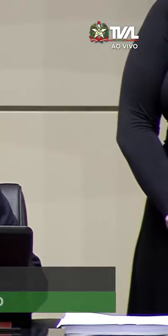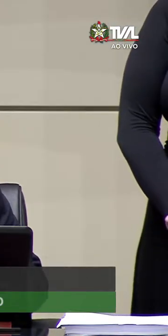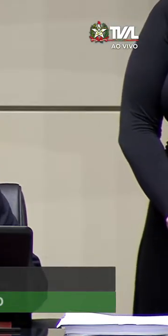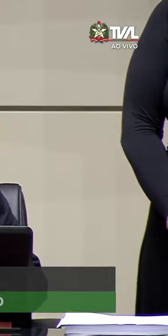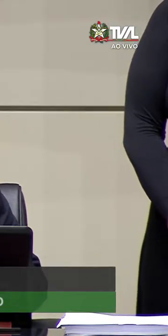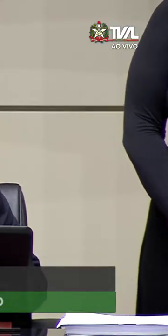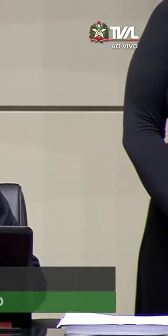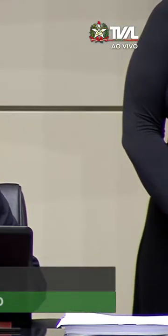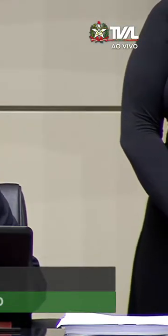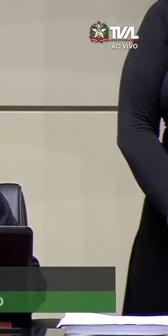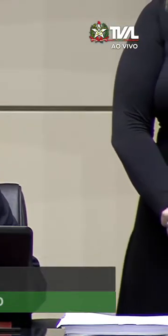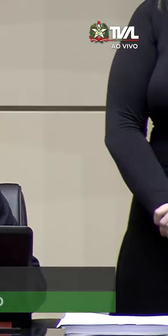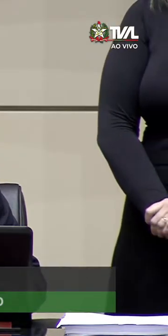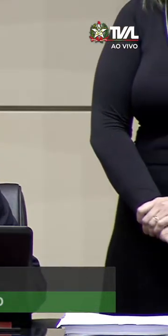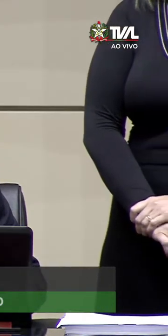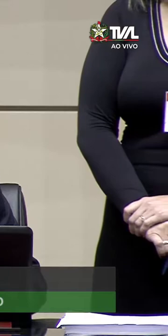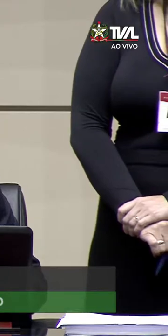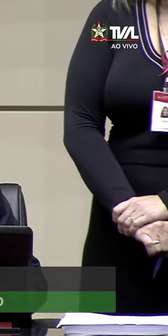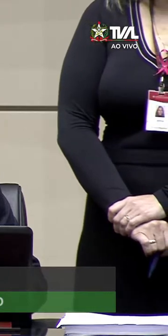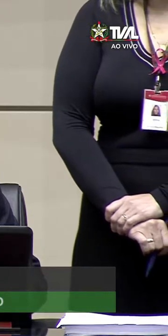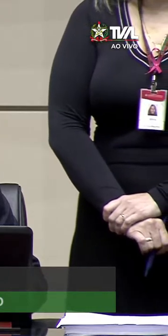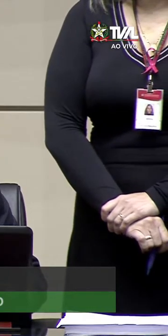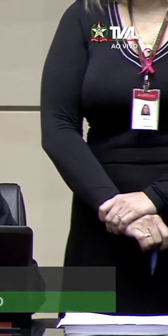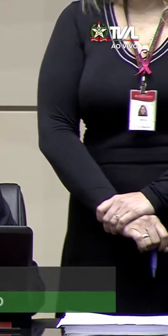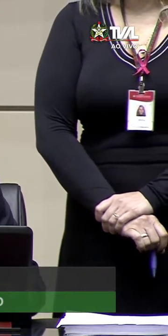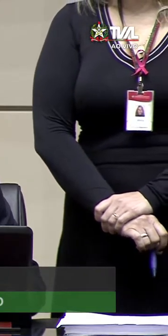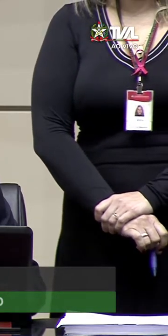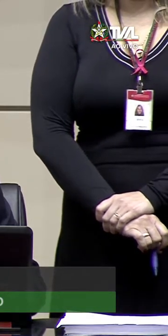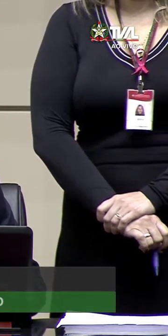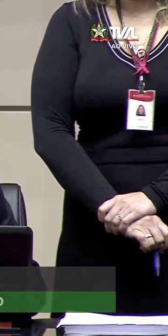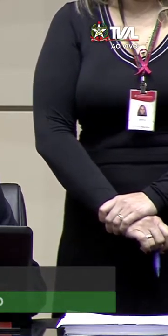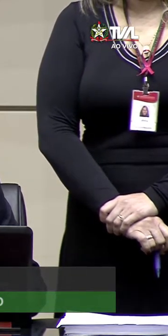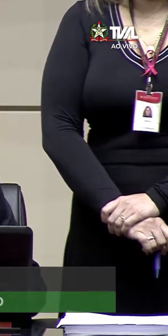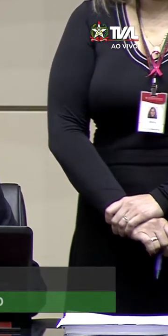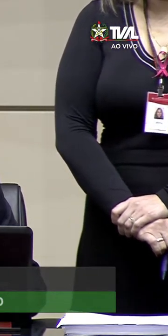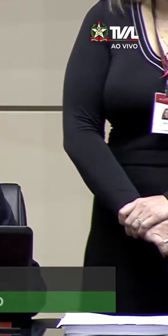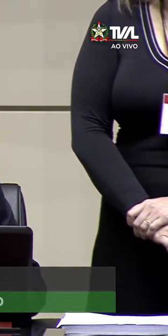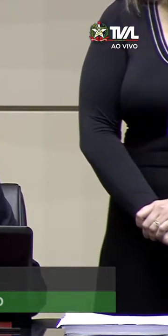Deputado Júlio Garcia. Deputado Júlio Garcia, presente.